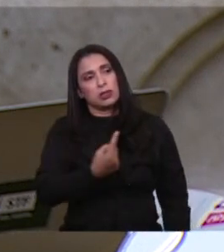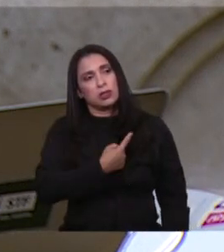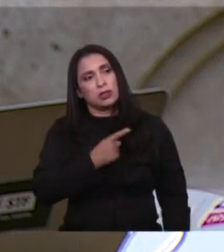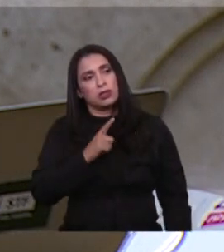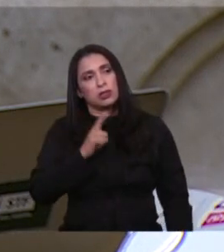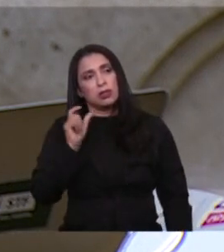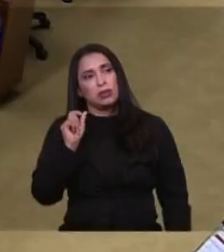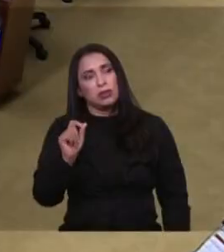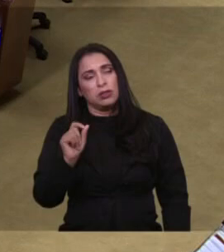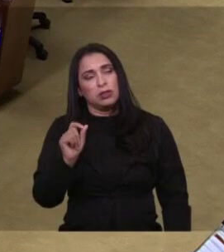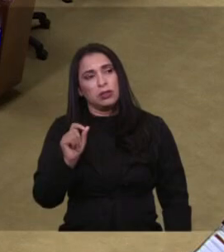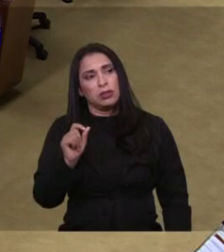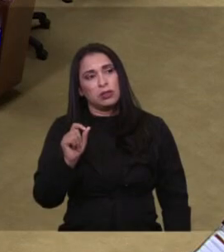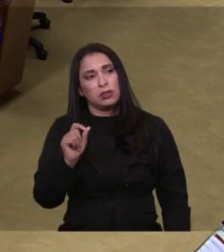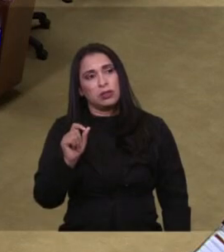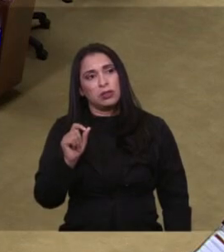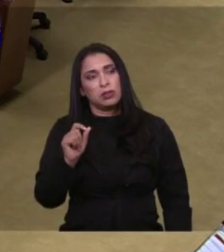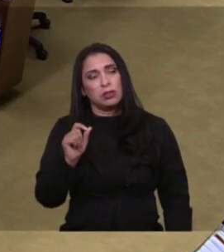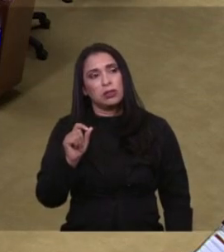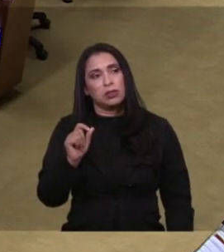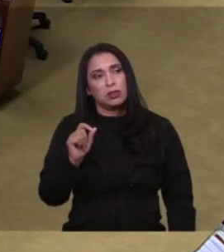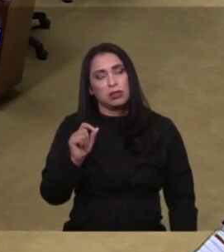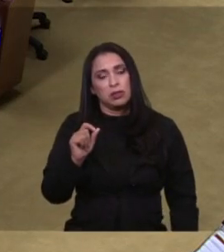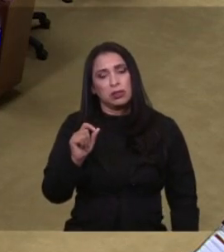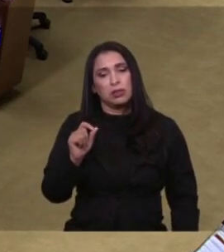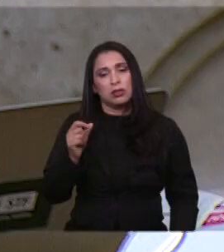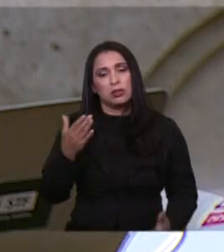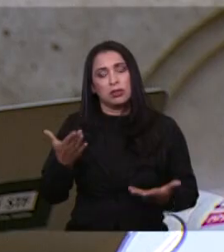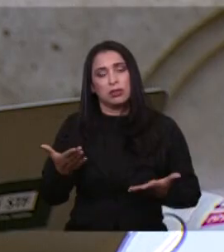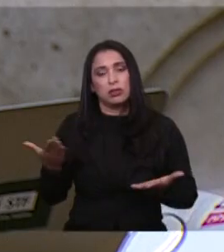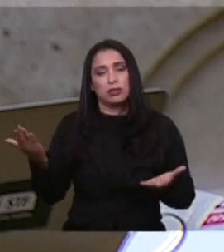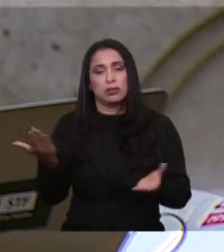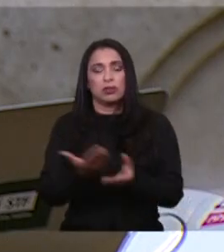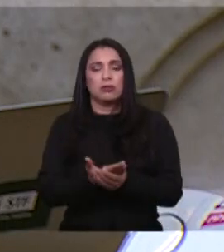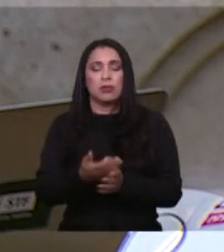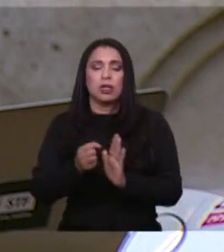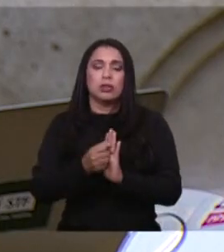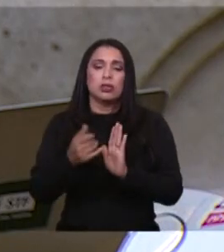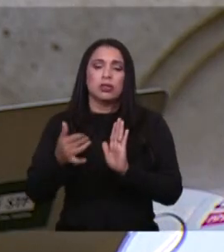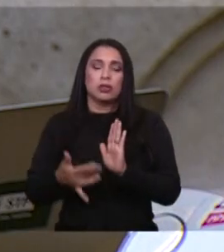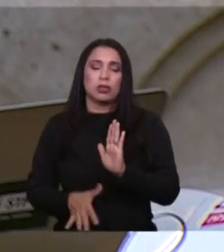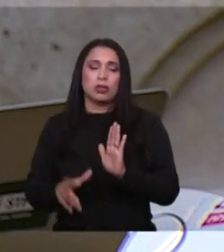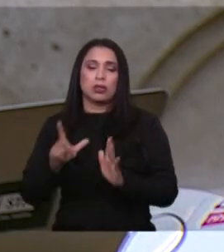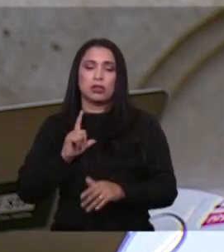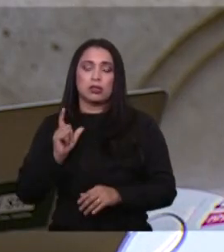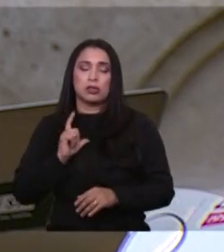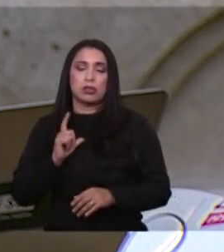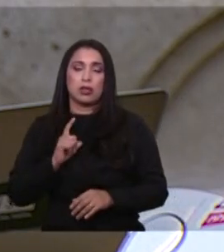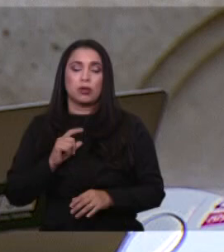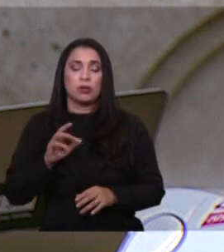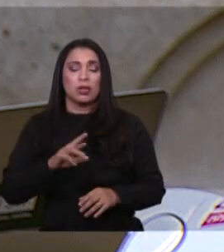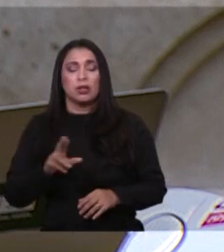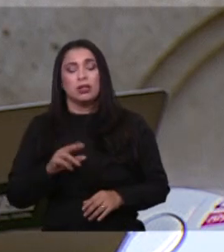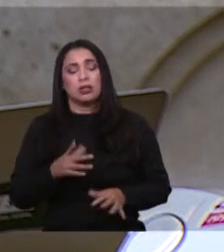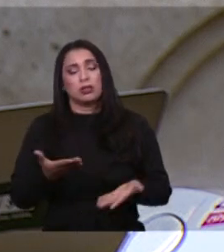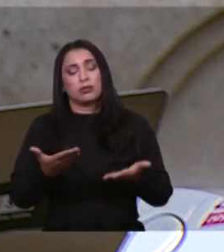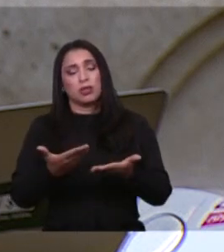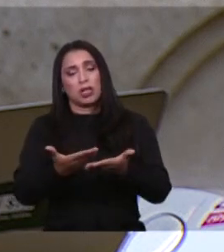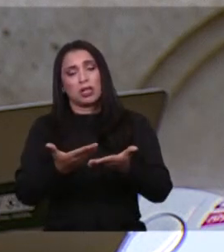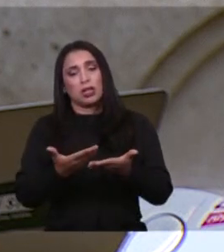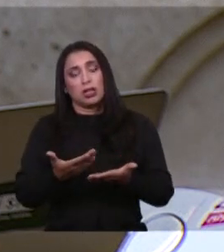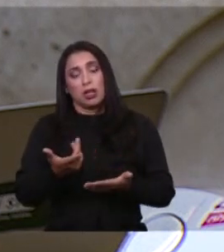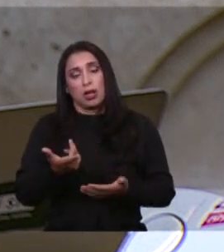aí acolhe para adequar... Acolhemos os embargos de declaração para explicitar que ninguém que tenha recebido de